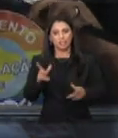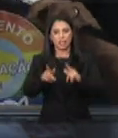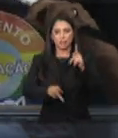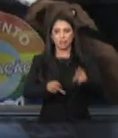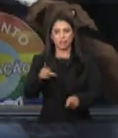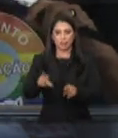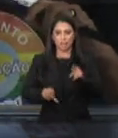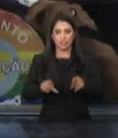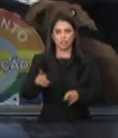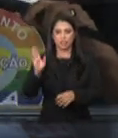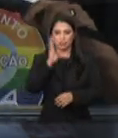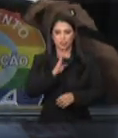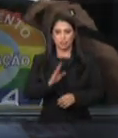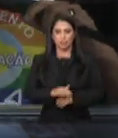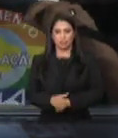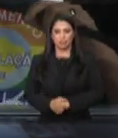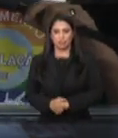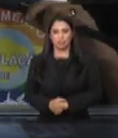brasileira